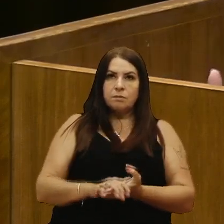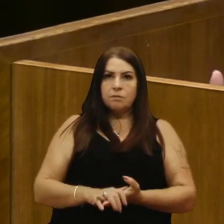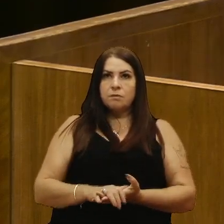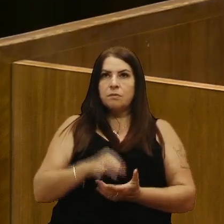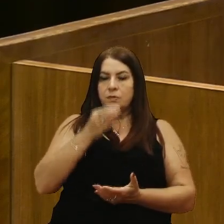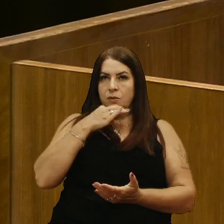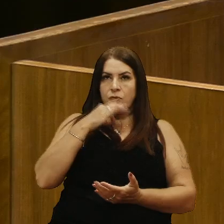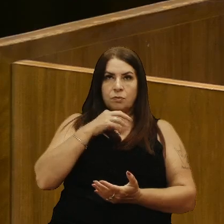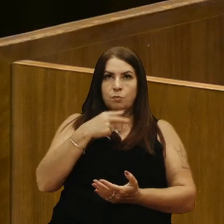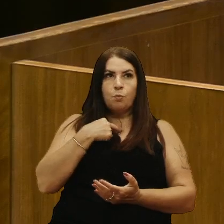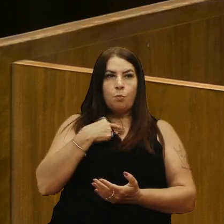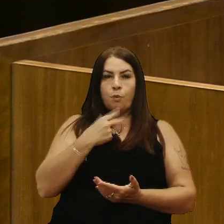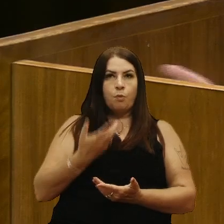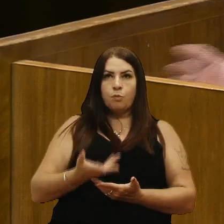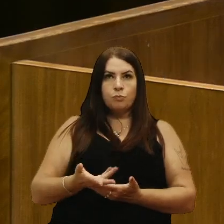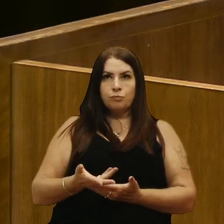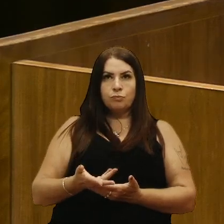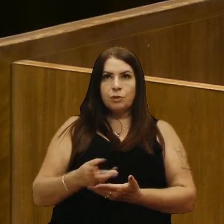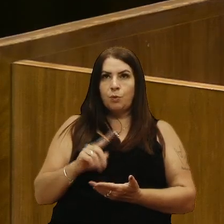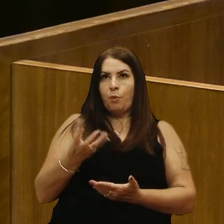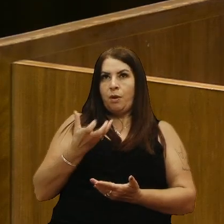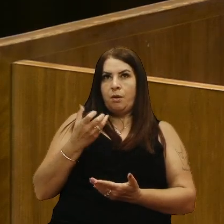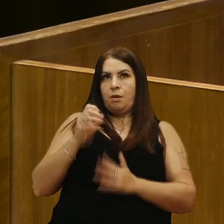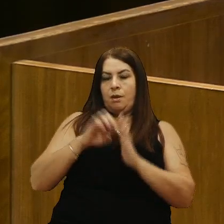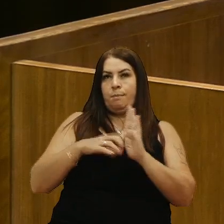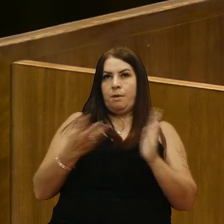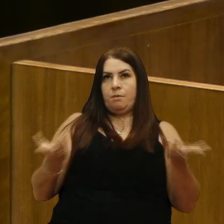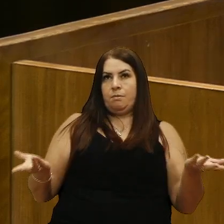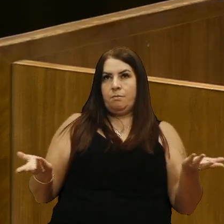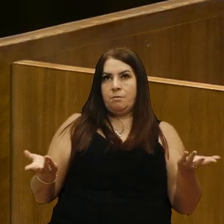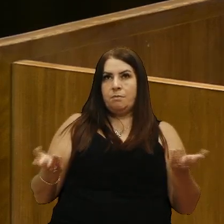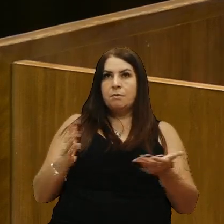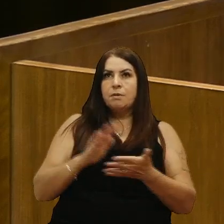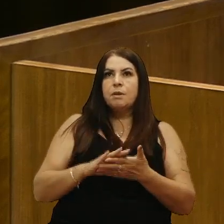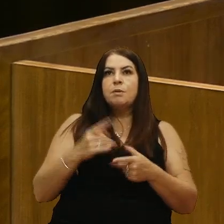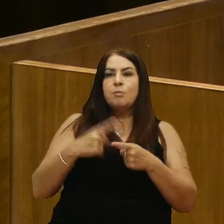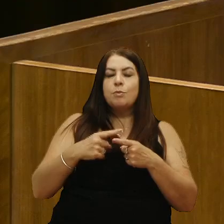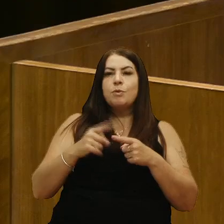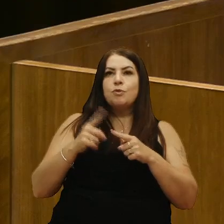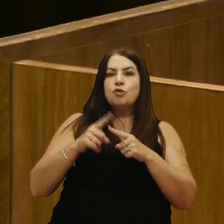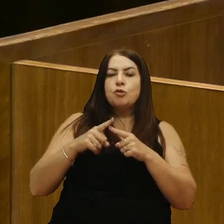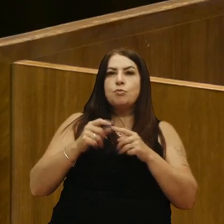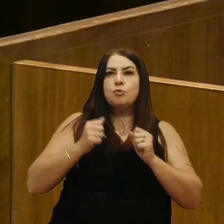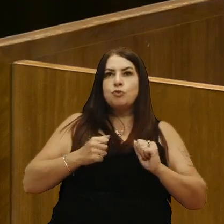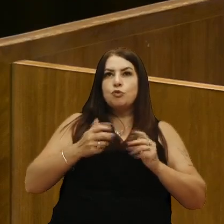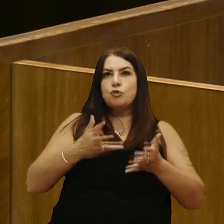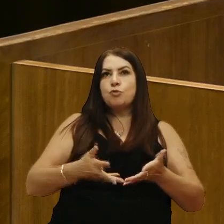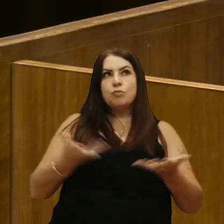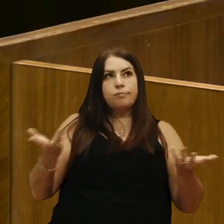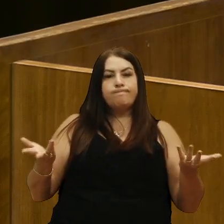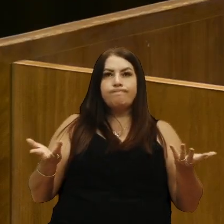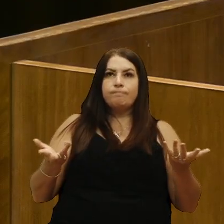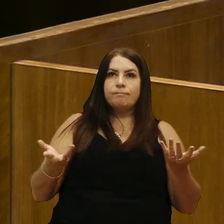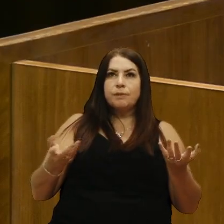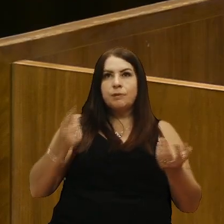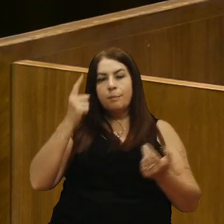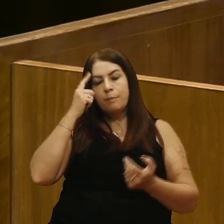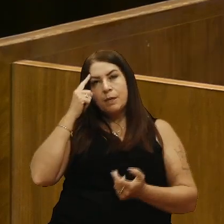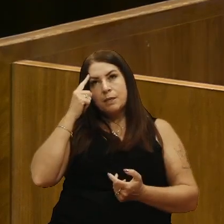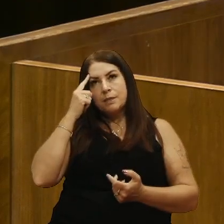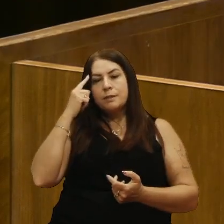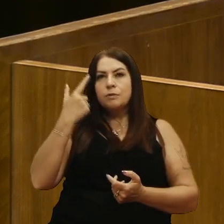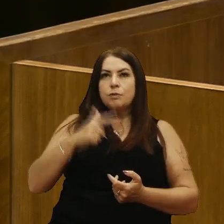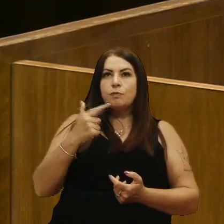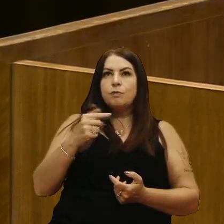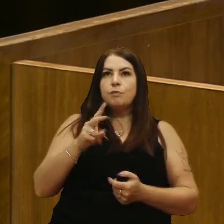Caxias do Sul não pode não querer emendas. E com esse tipo de atitude, a gente fica repensando se a